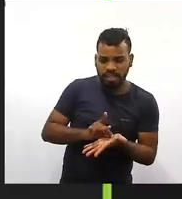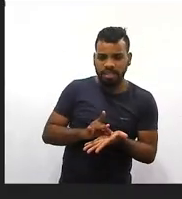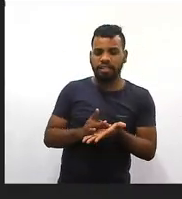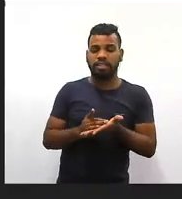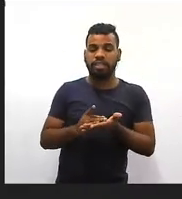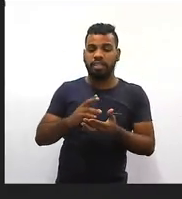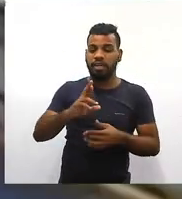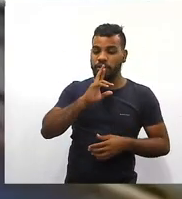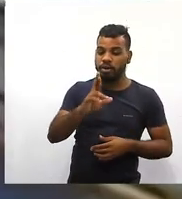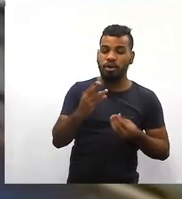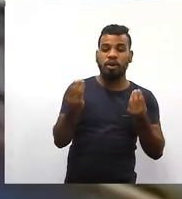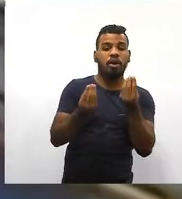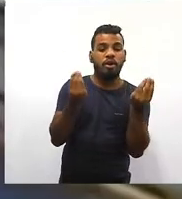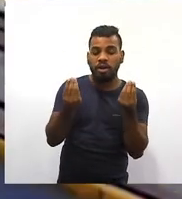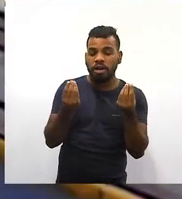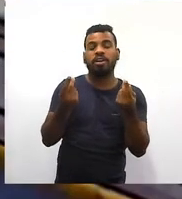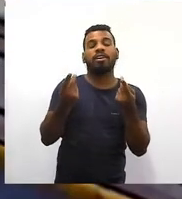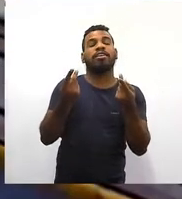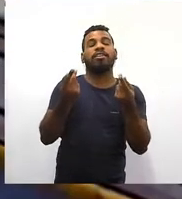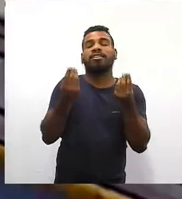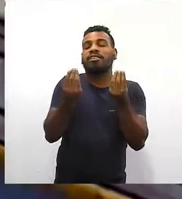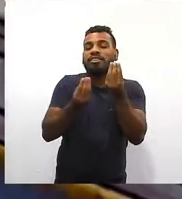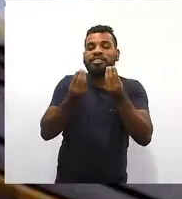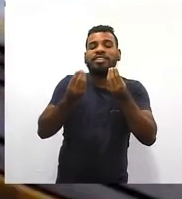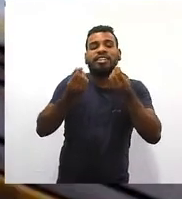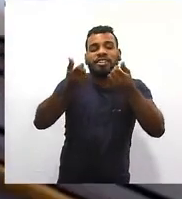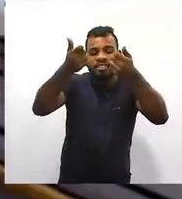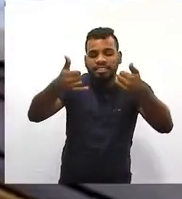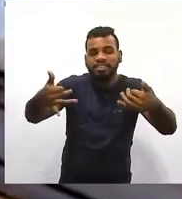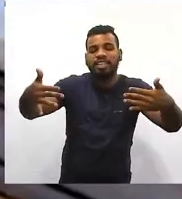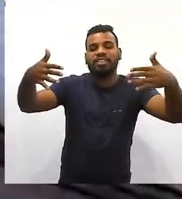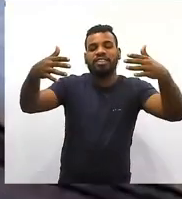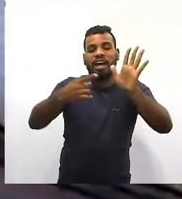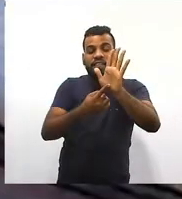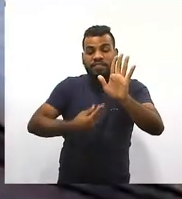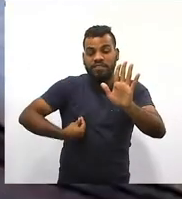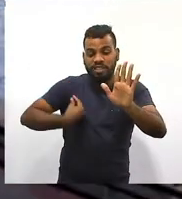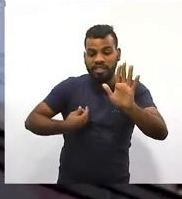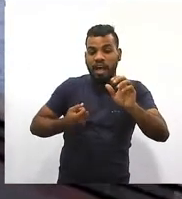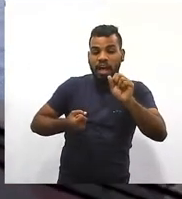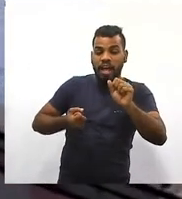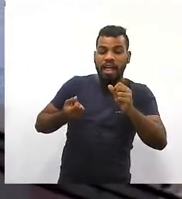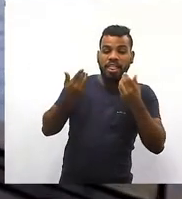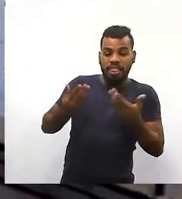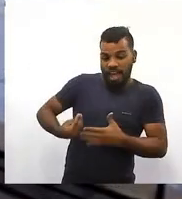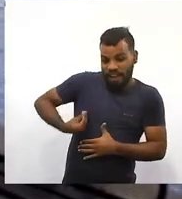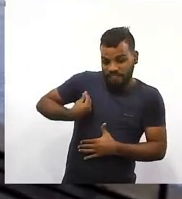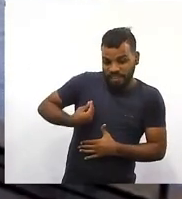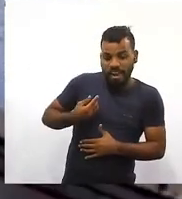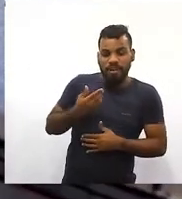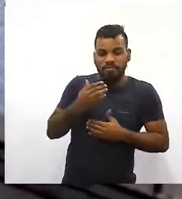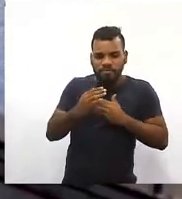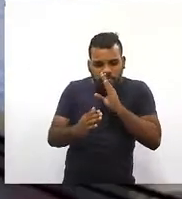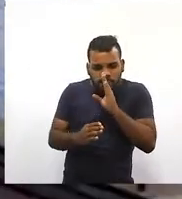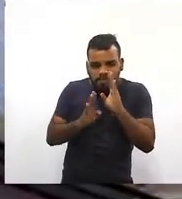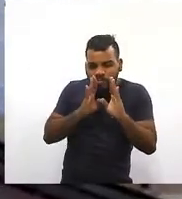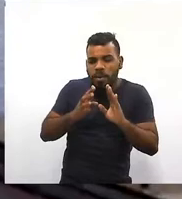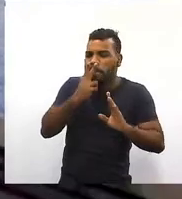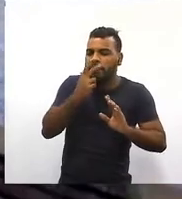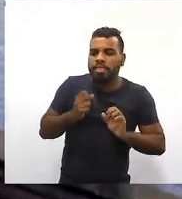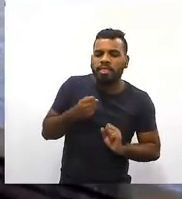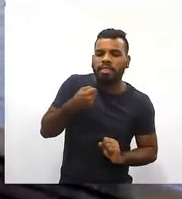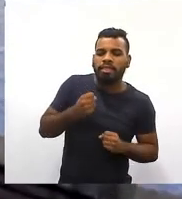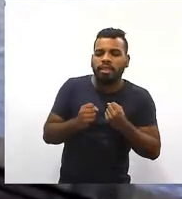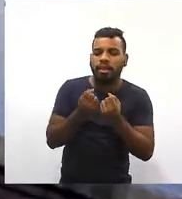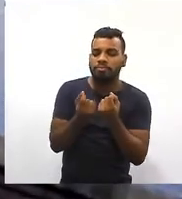pela desfiar seu fio, que também se chama vida. Ver a fábrica que ela mesma teimosamente se fabrica, vê-la